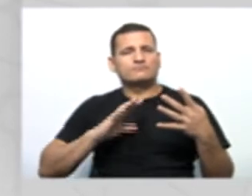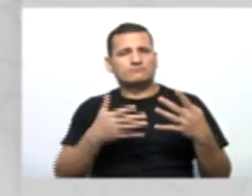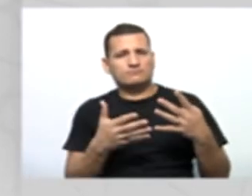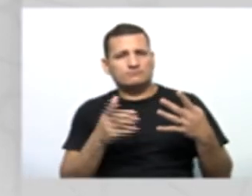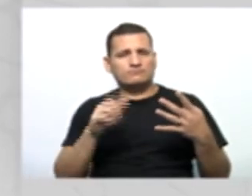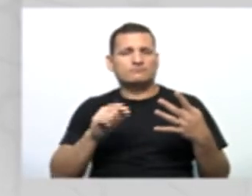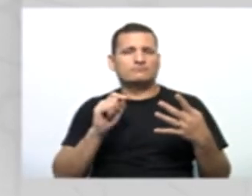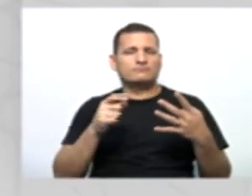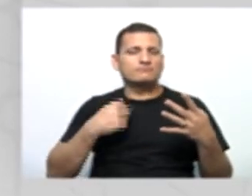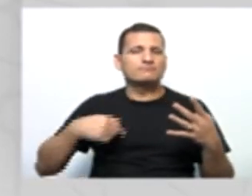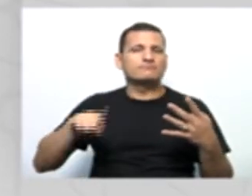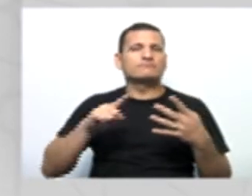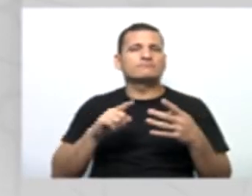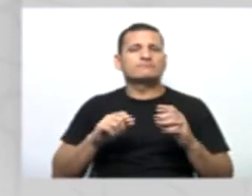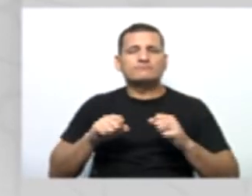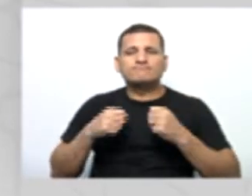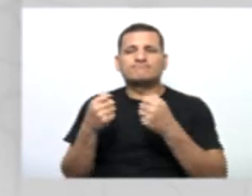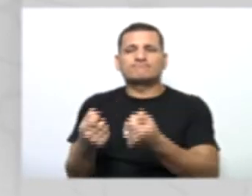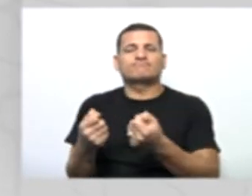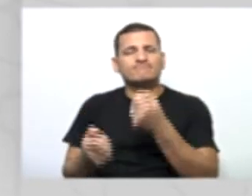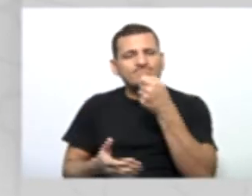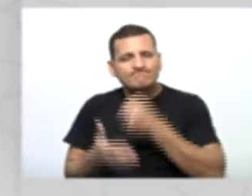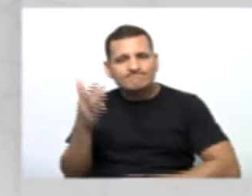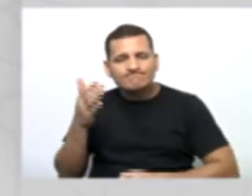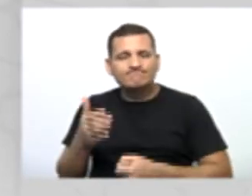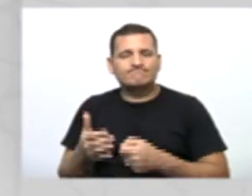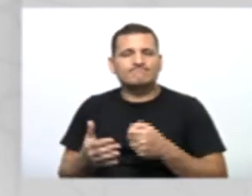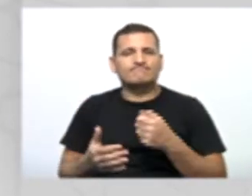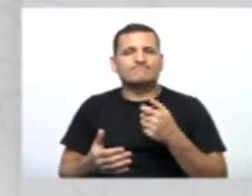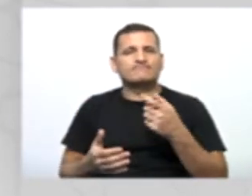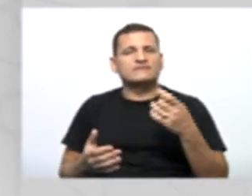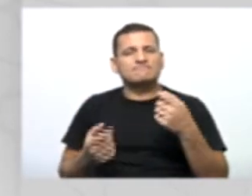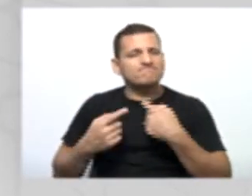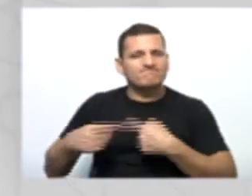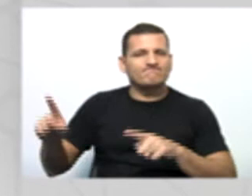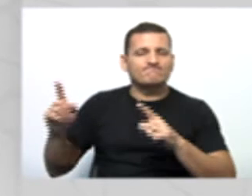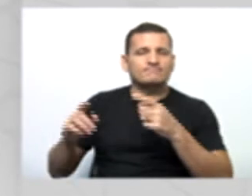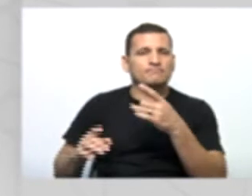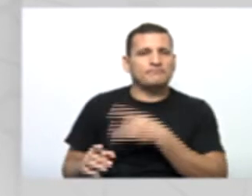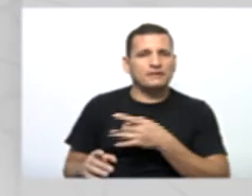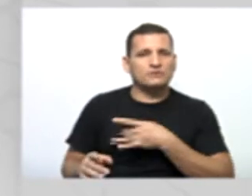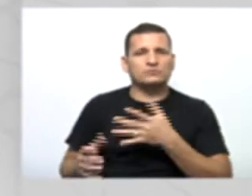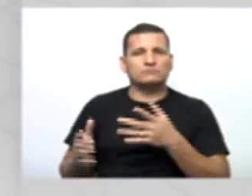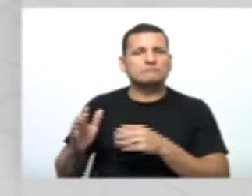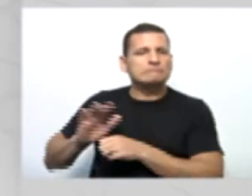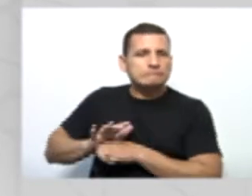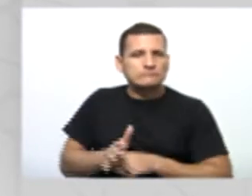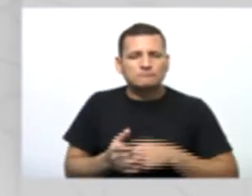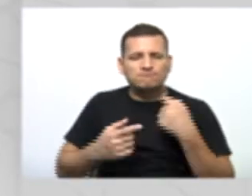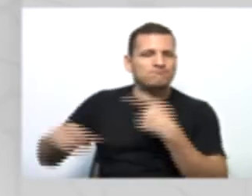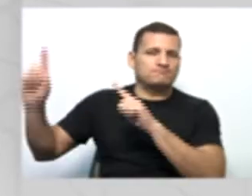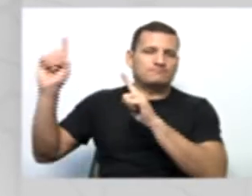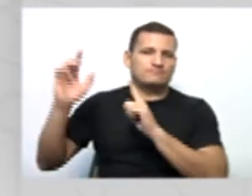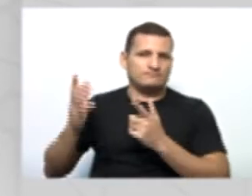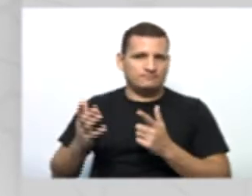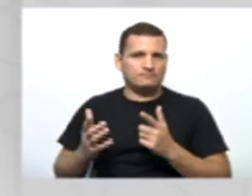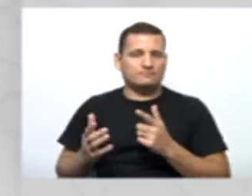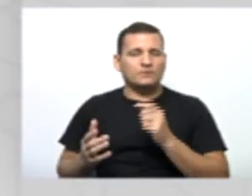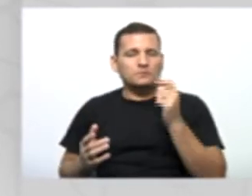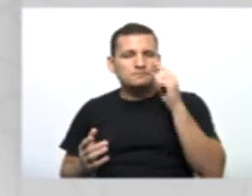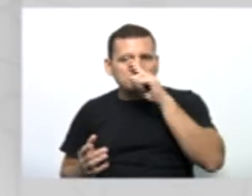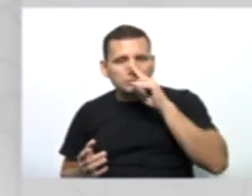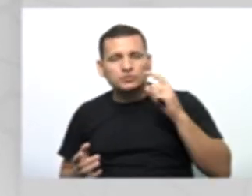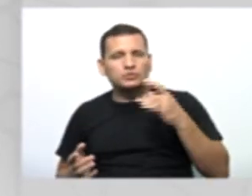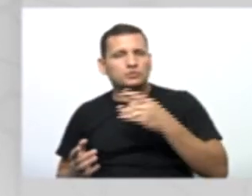nossa disposição para enfrentar o medo. O medo, oposição, opressão, privação ou perigo.